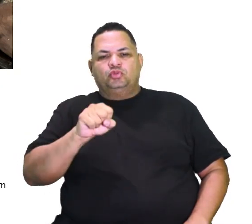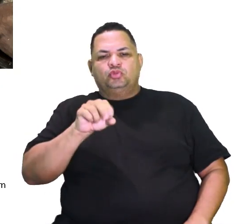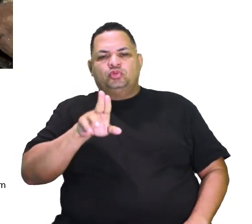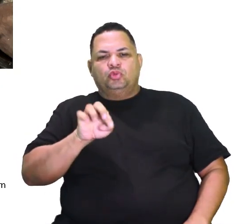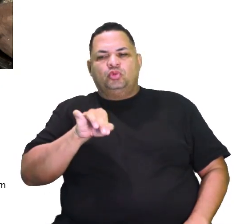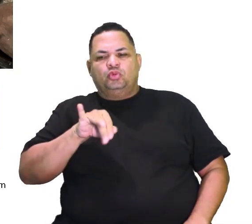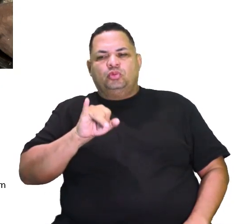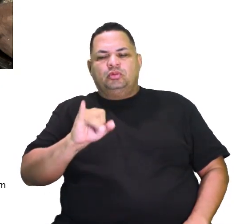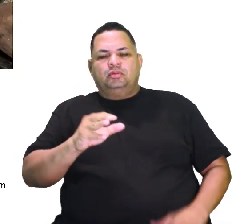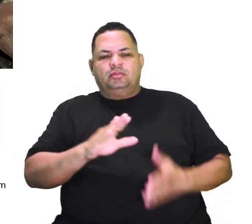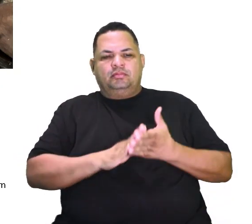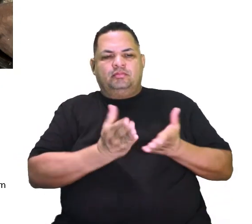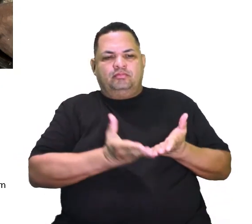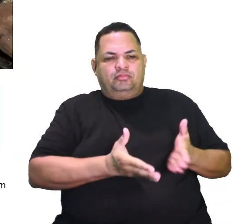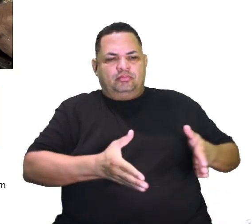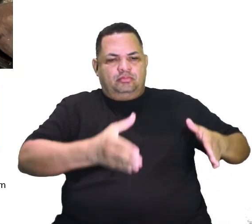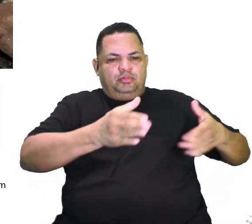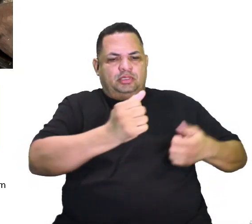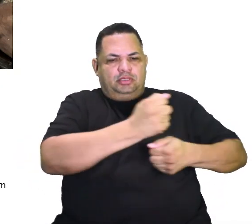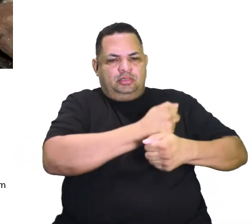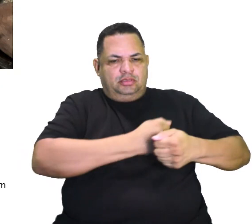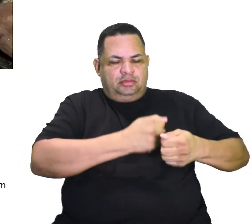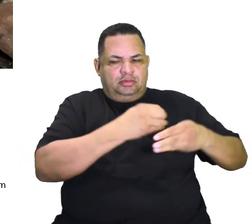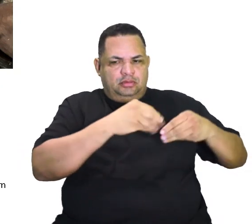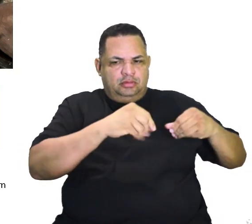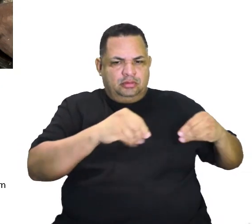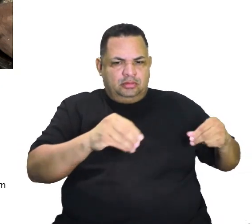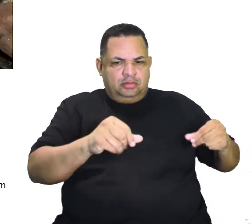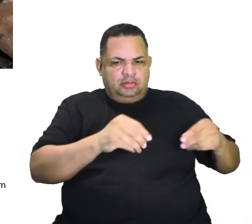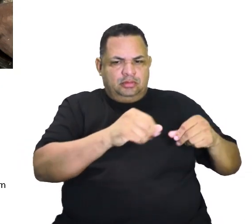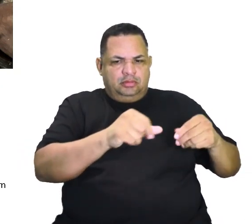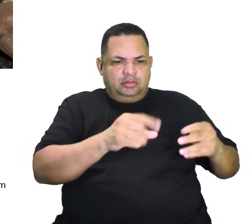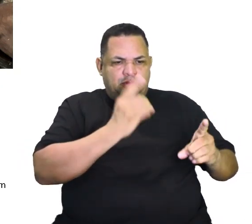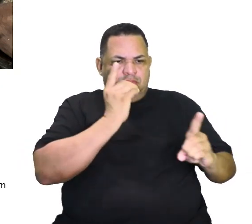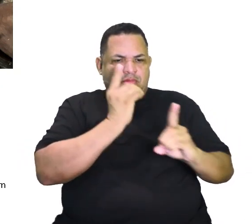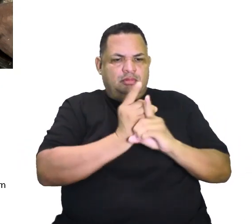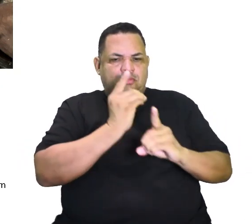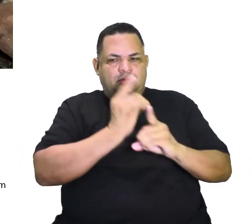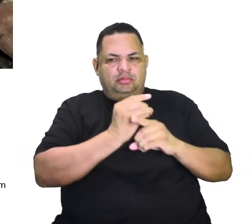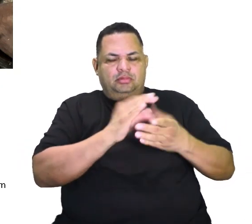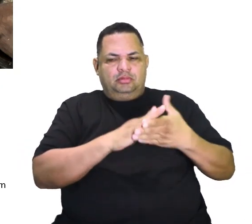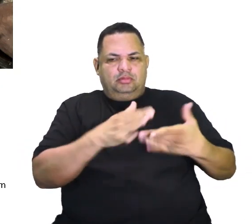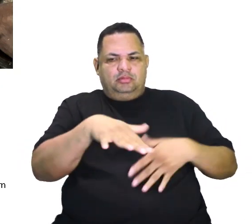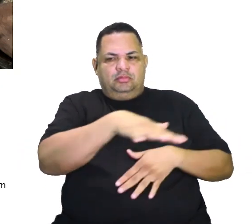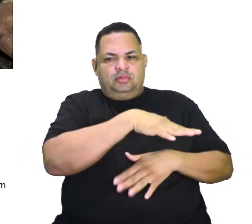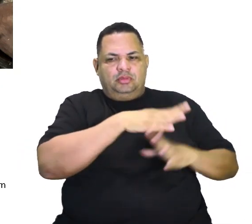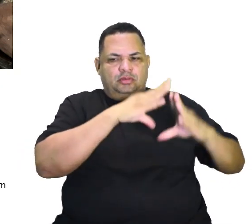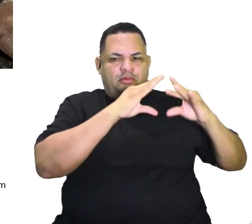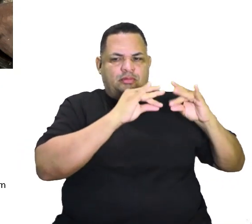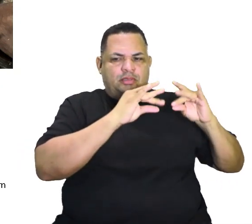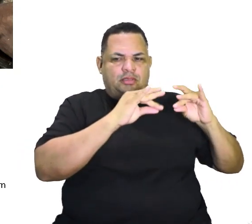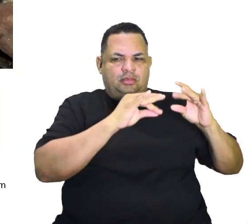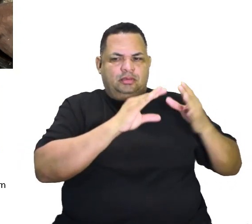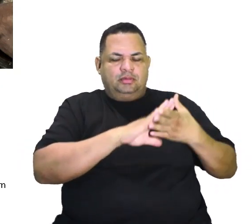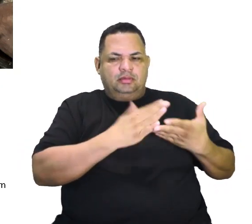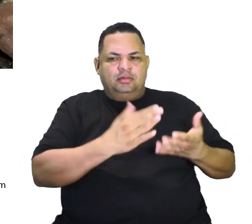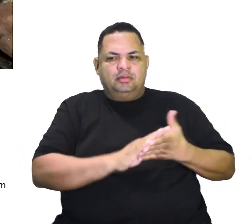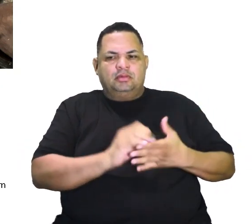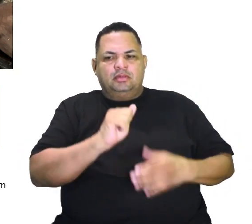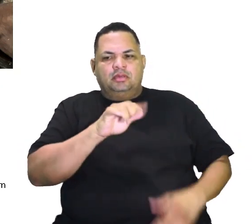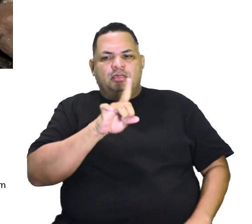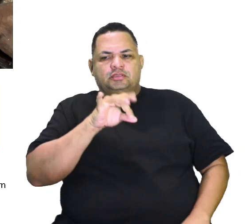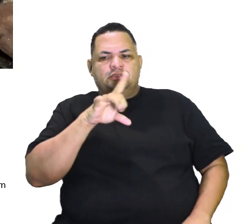panelas feitas de barro, provavelmente do barro, né, encontrado em locais úmidos, como margem de